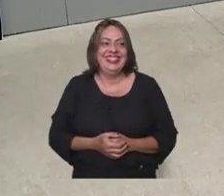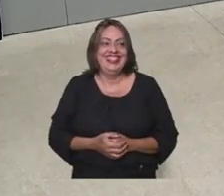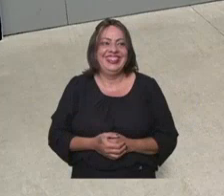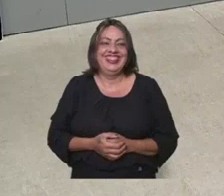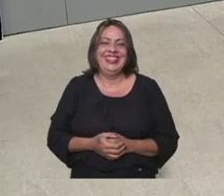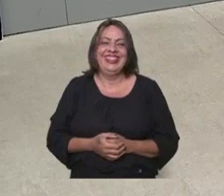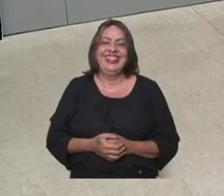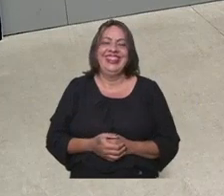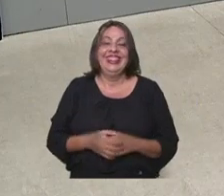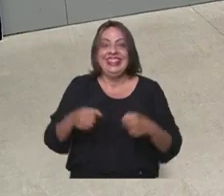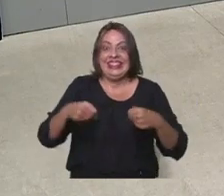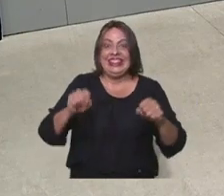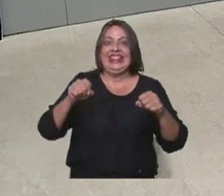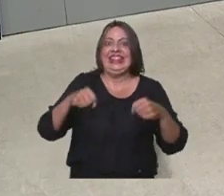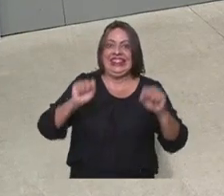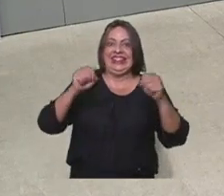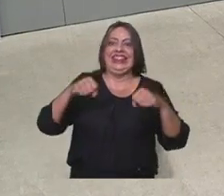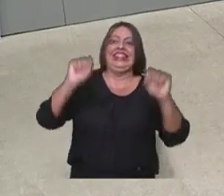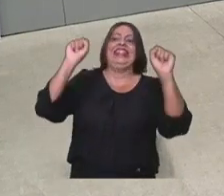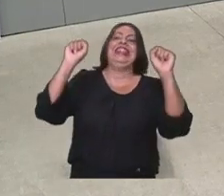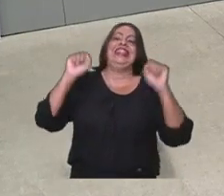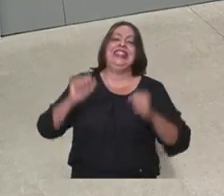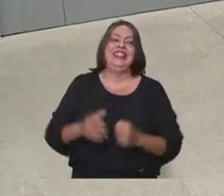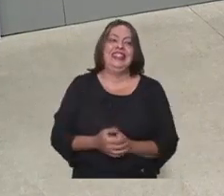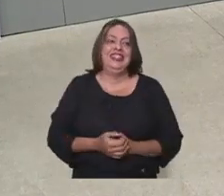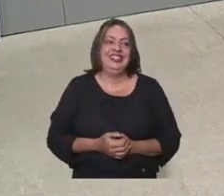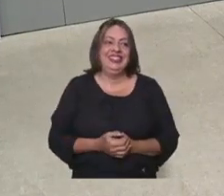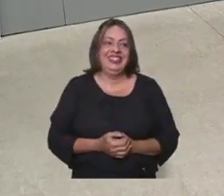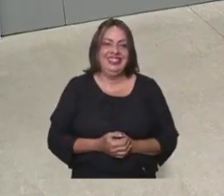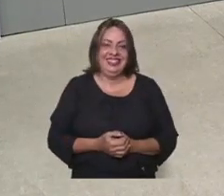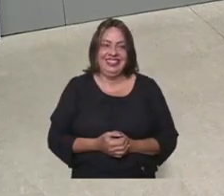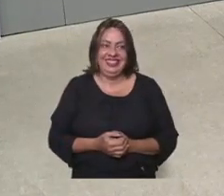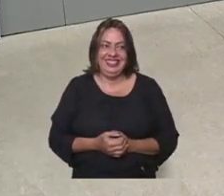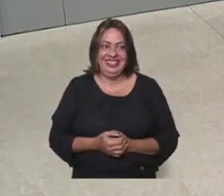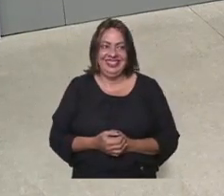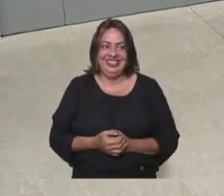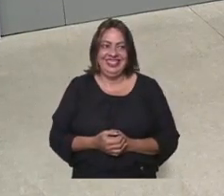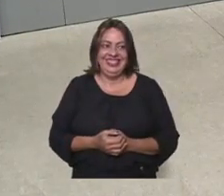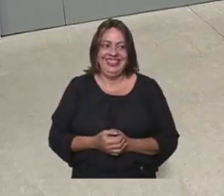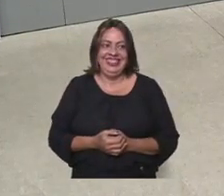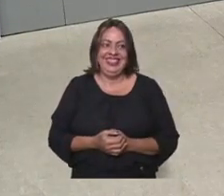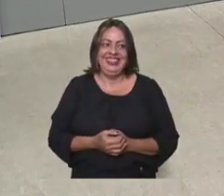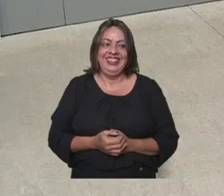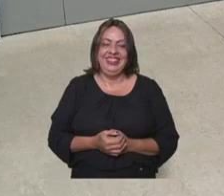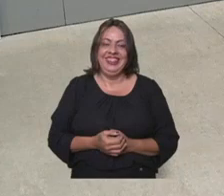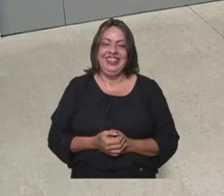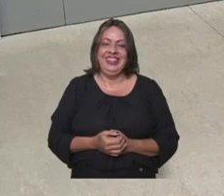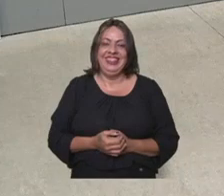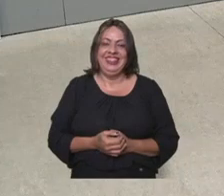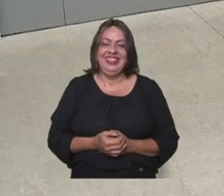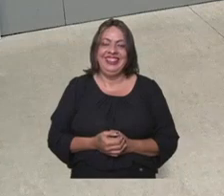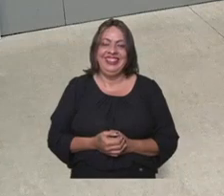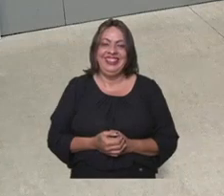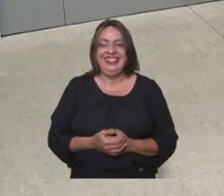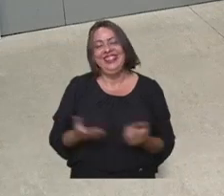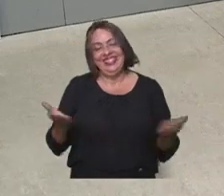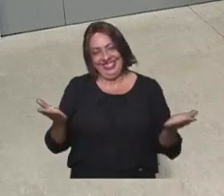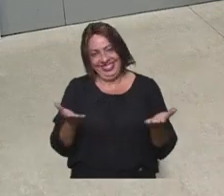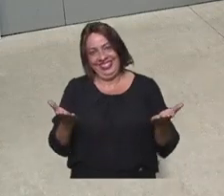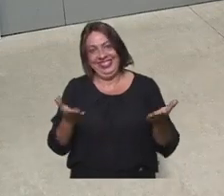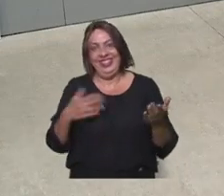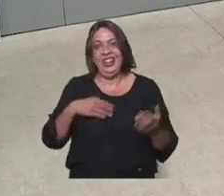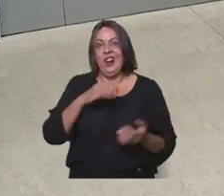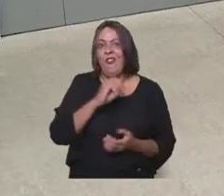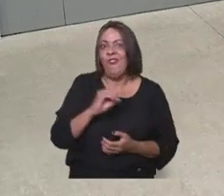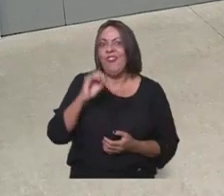que quando eu faço aquelas... Né? Aquelas... Aquele acelerador, acelerador diferente. Meio que estranho, né? Mas esse ficou melhor.